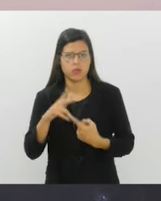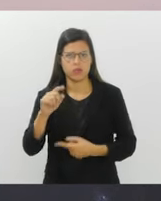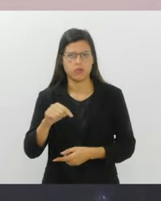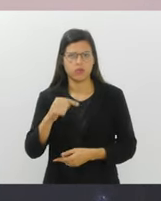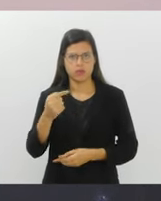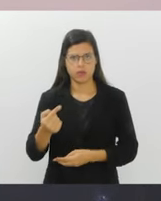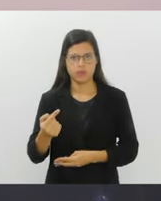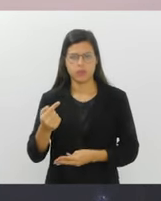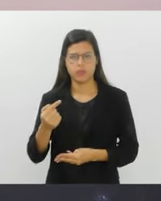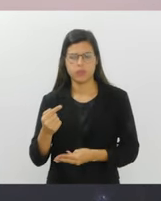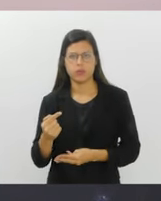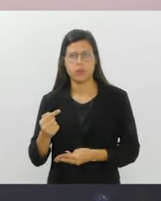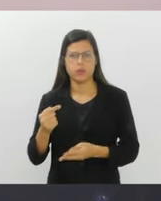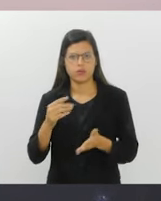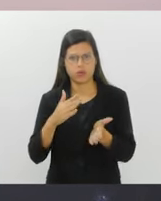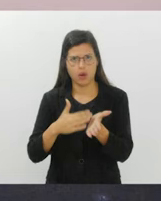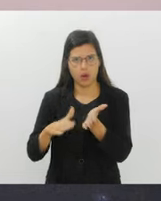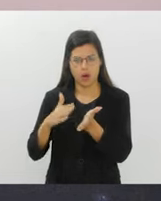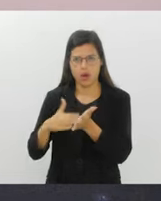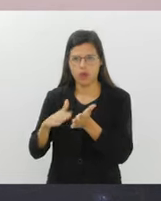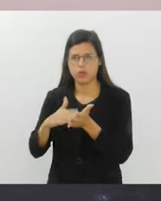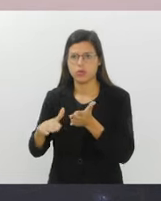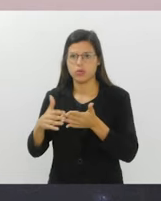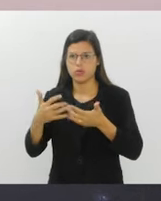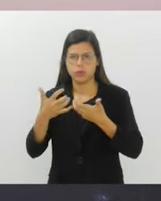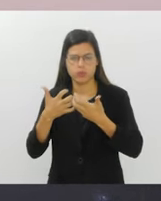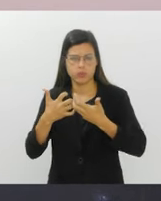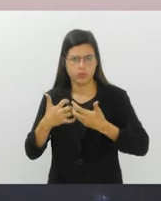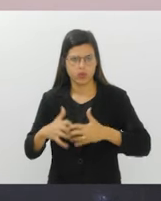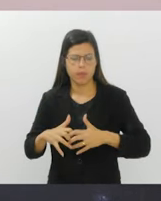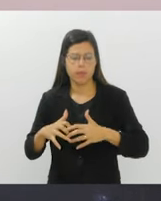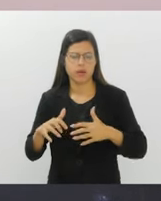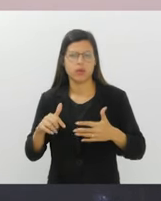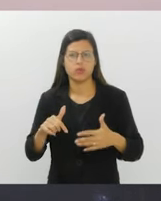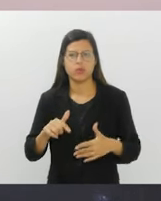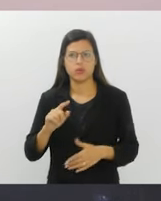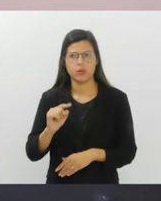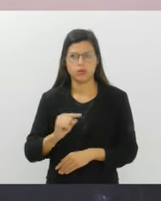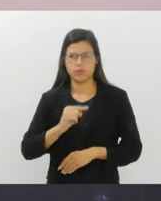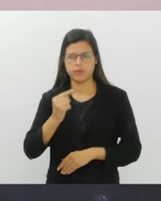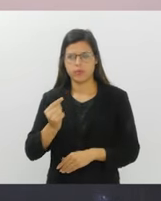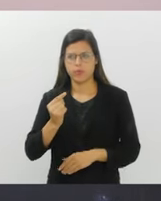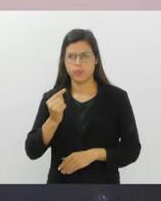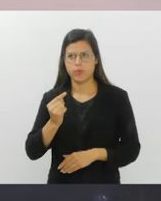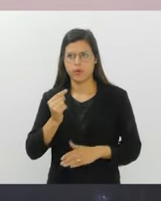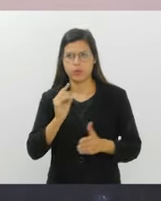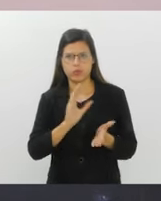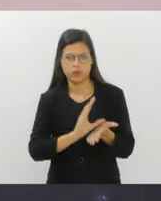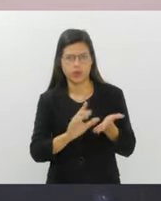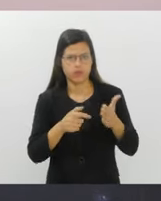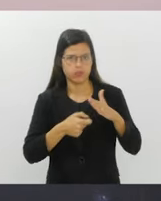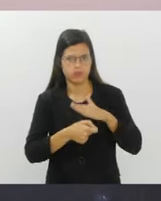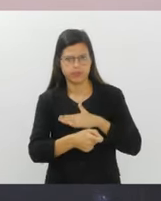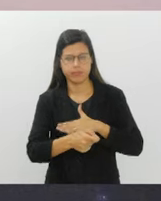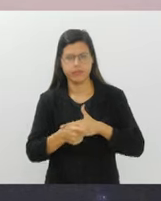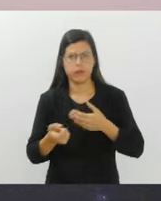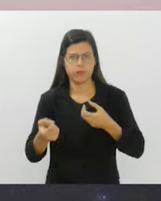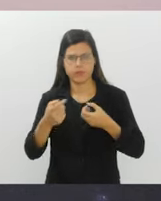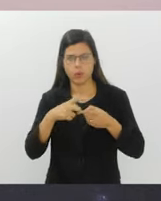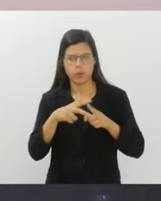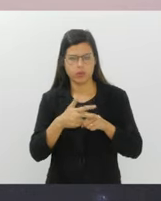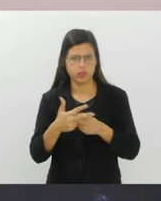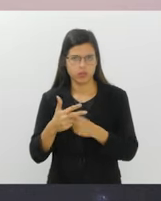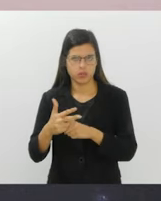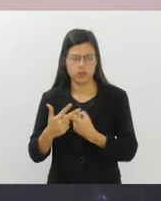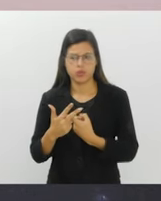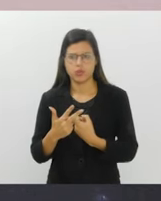as despesas operacionais e depois o vulto dos investimentos para recuperar o sistema.